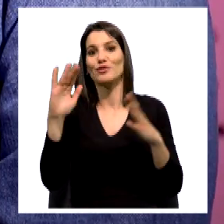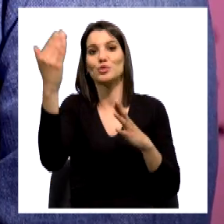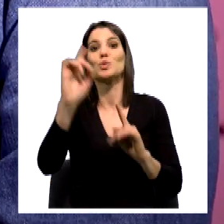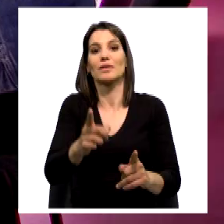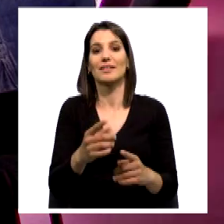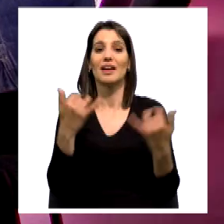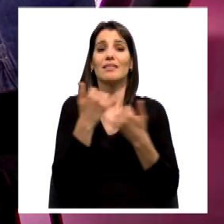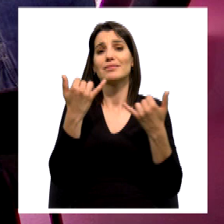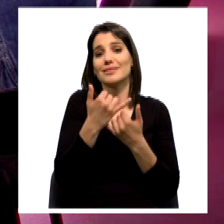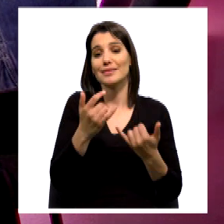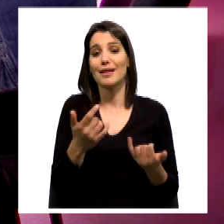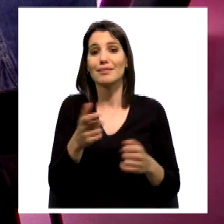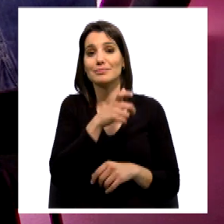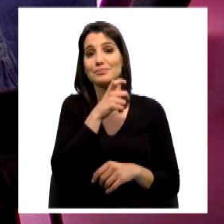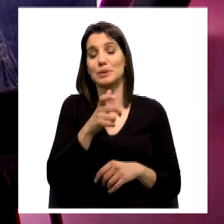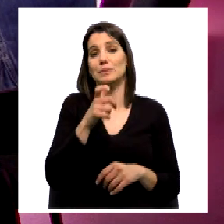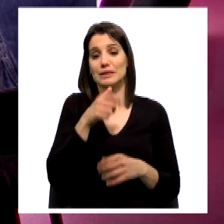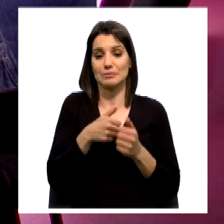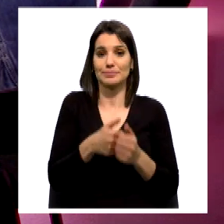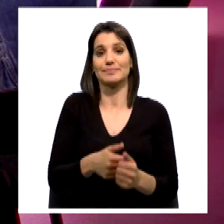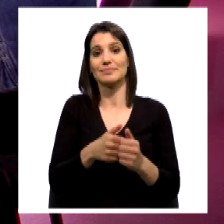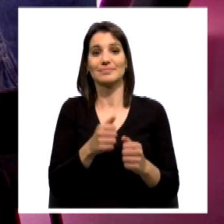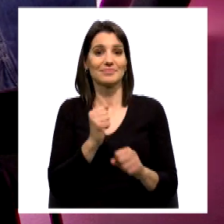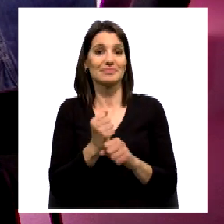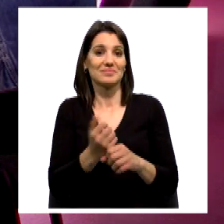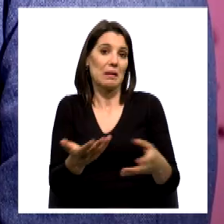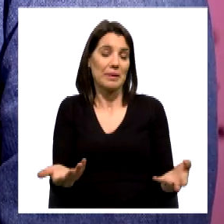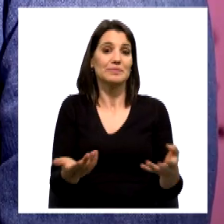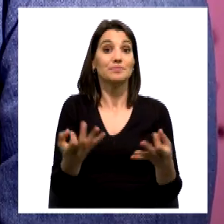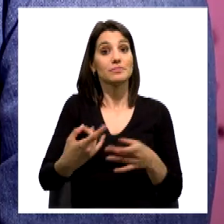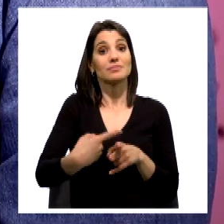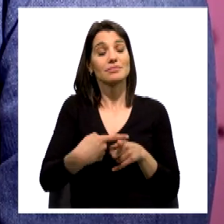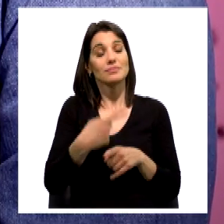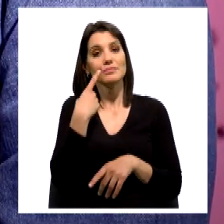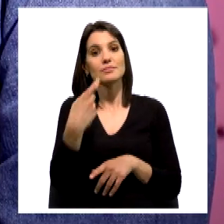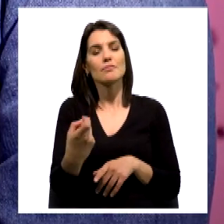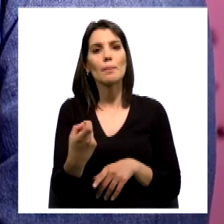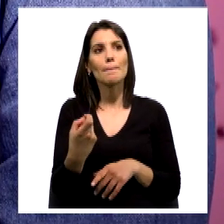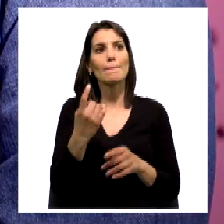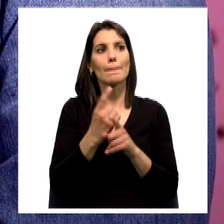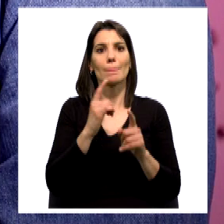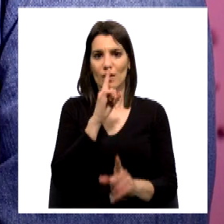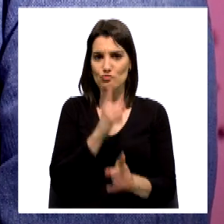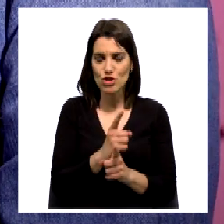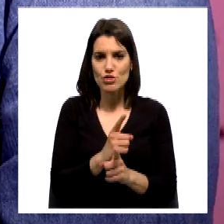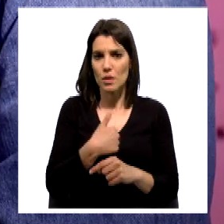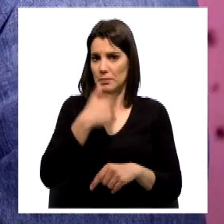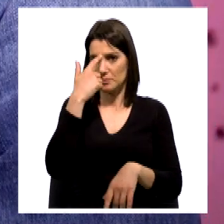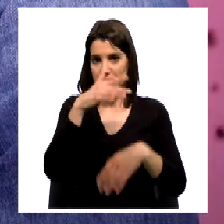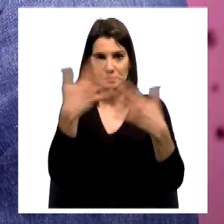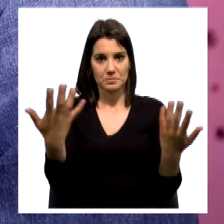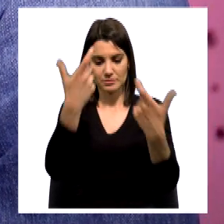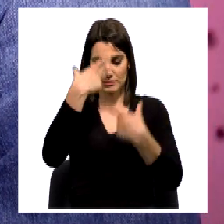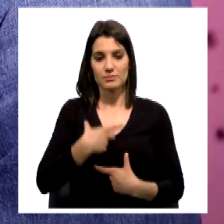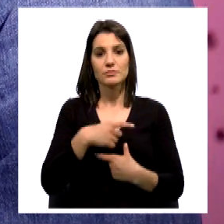de felicidade e de compromisso com aquilo que estão a fazer. E foi interessante reparar que, do mesmo modo que